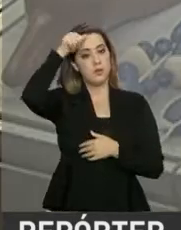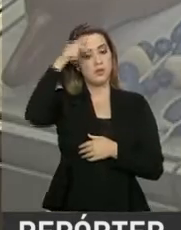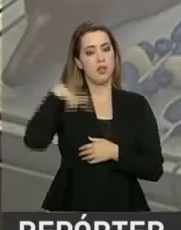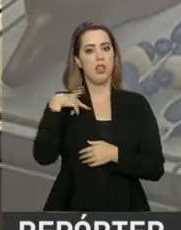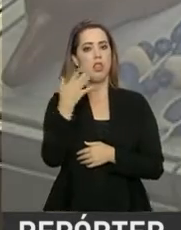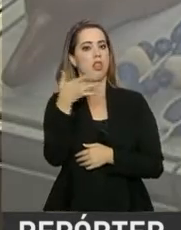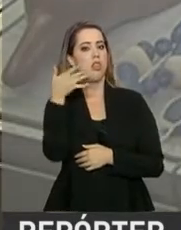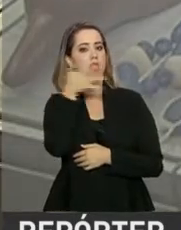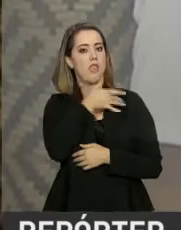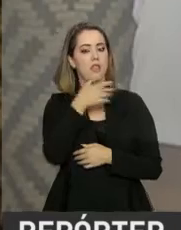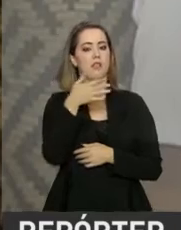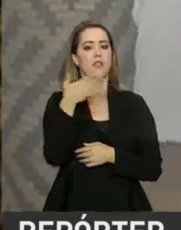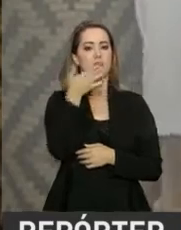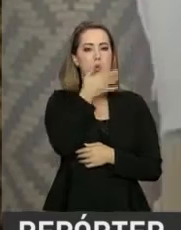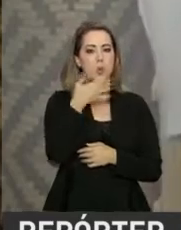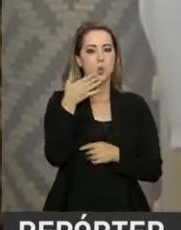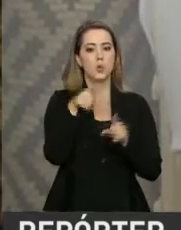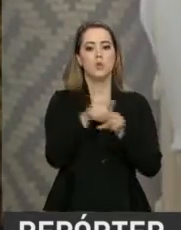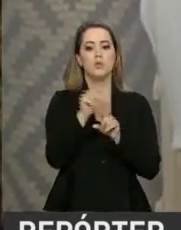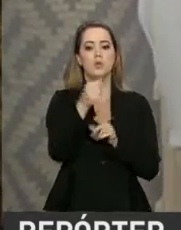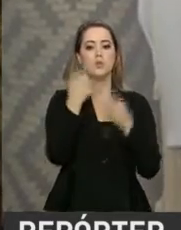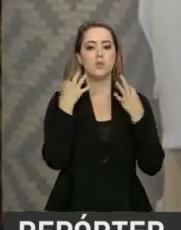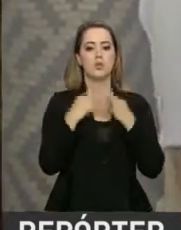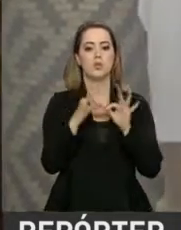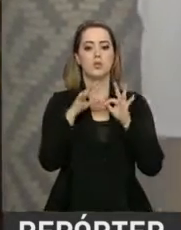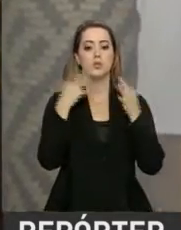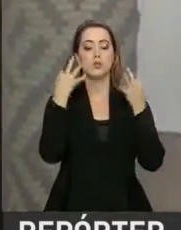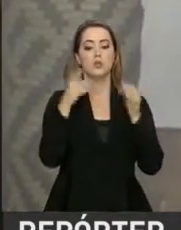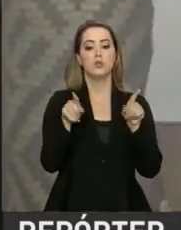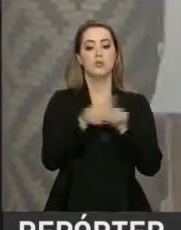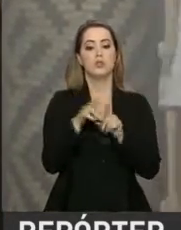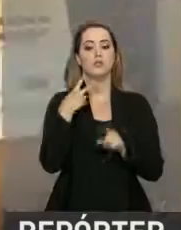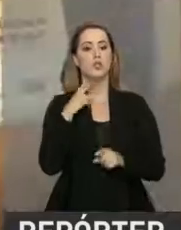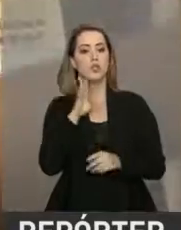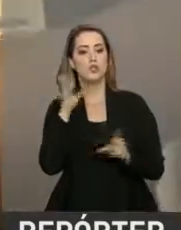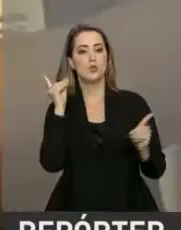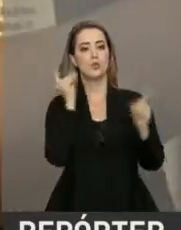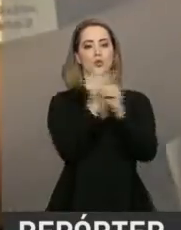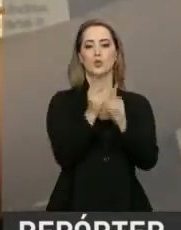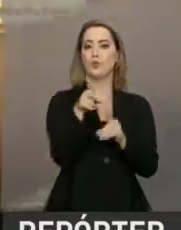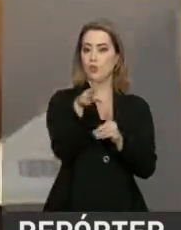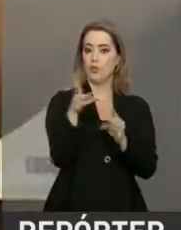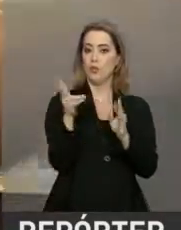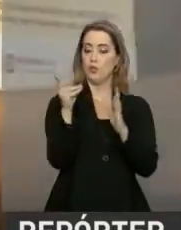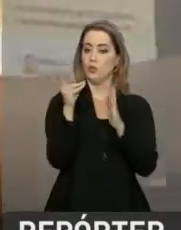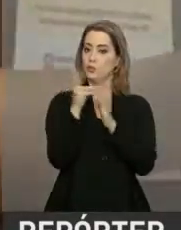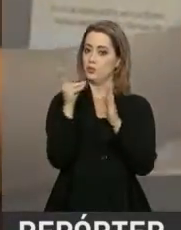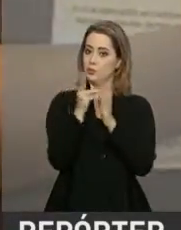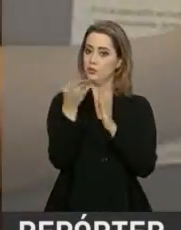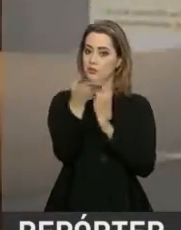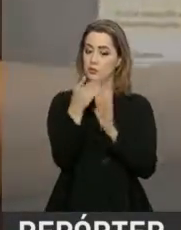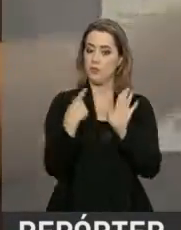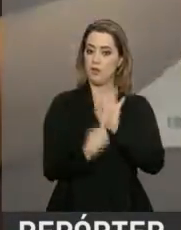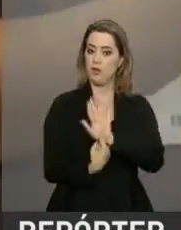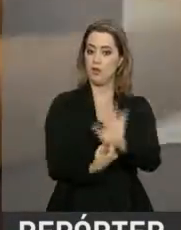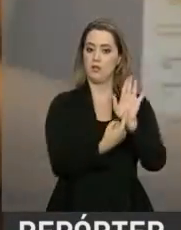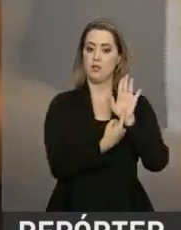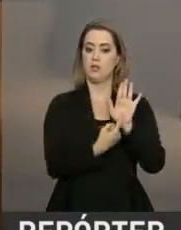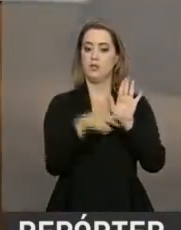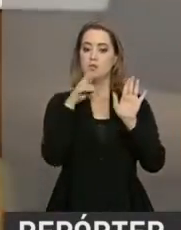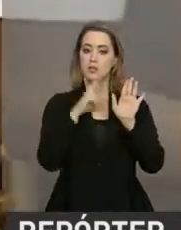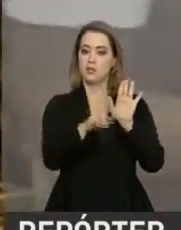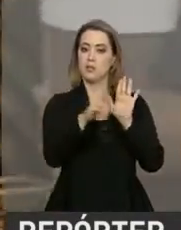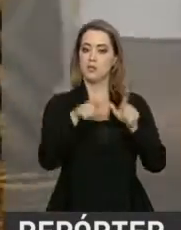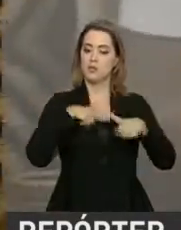doces e colares, a gente encontrou o José. O artesão é indígena e mostra com satisfação o resultado do trabalho,